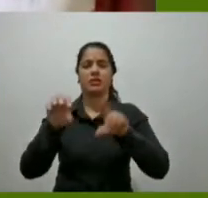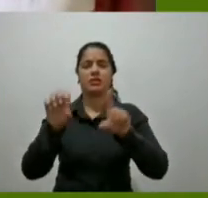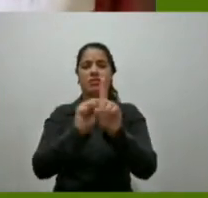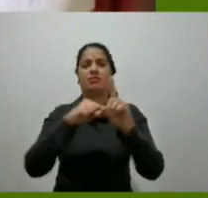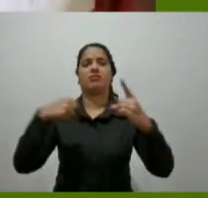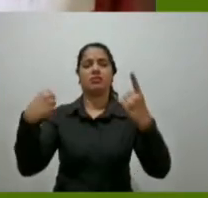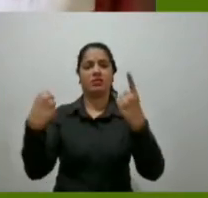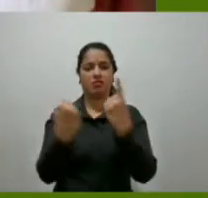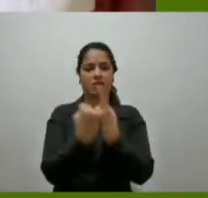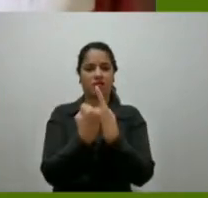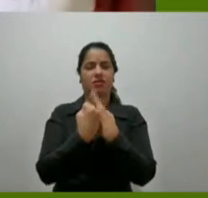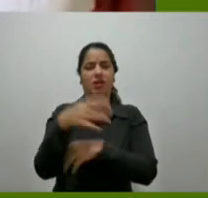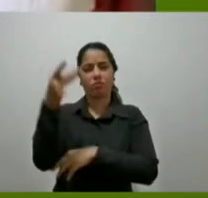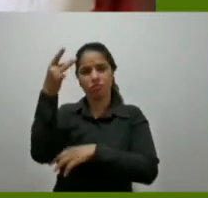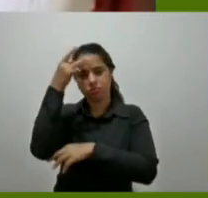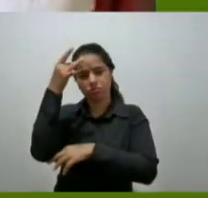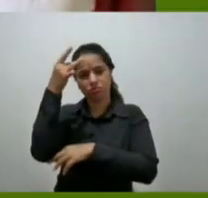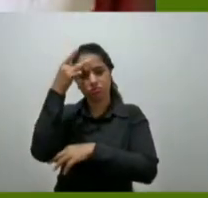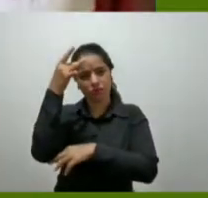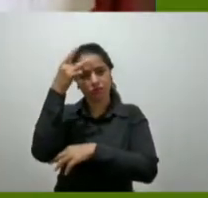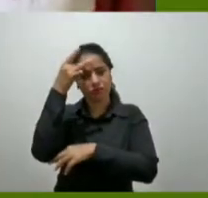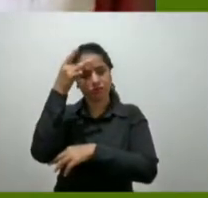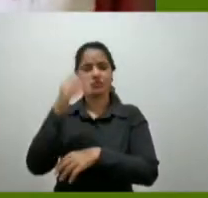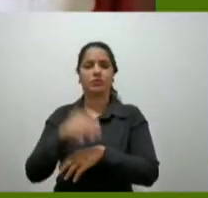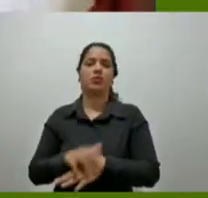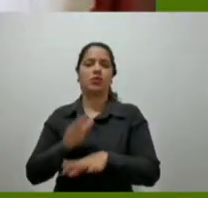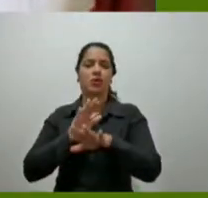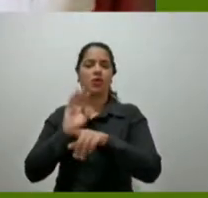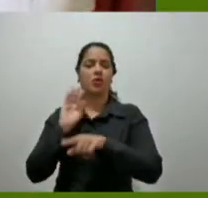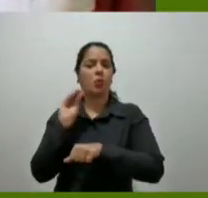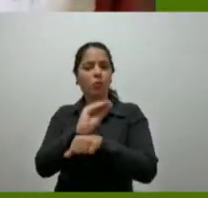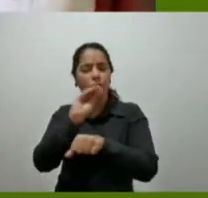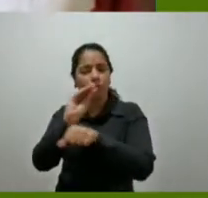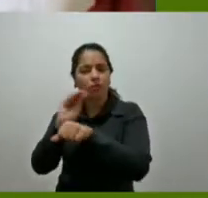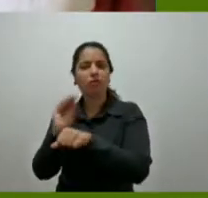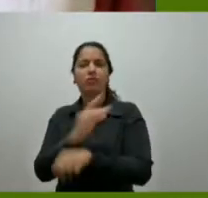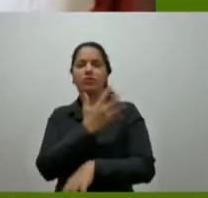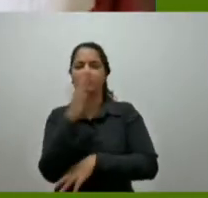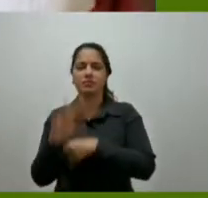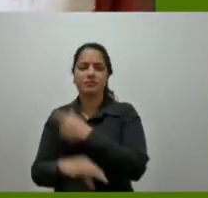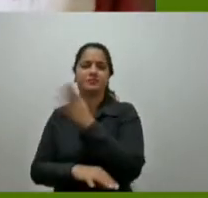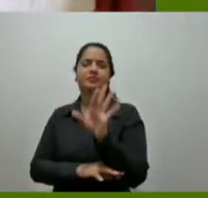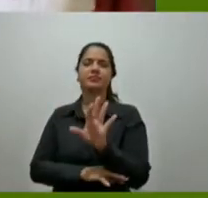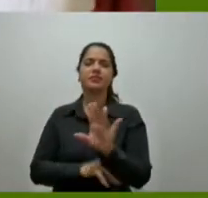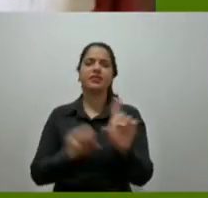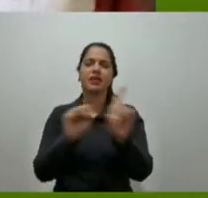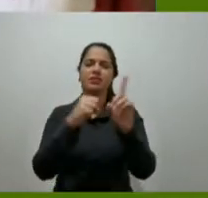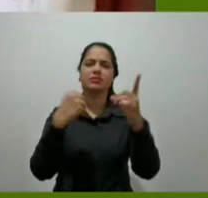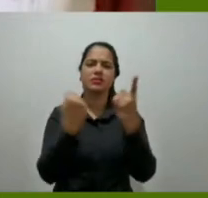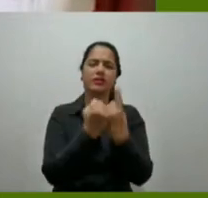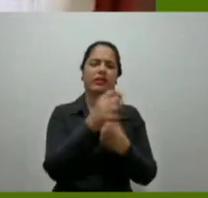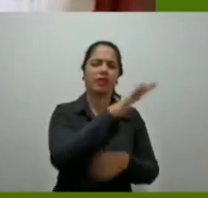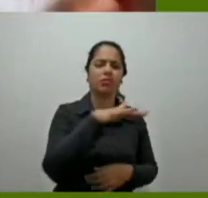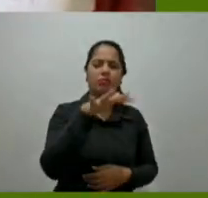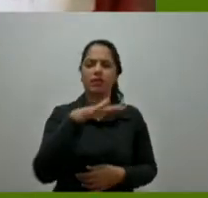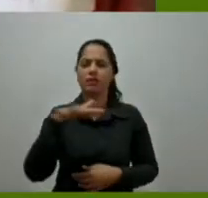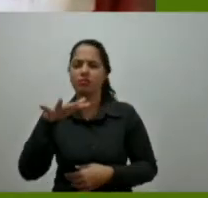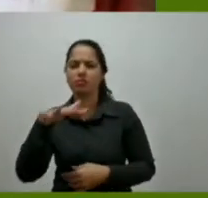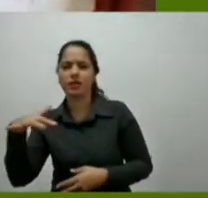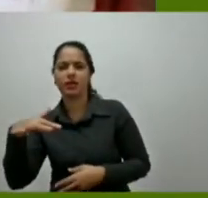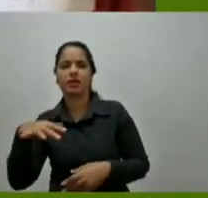parece difícil, né? Porque a sociedade são muitas pessoas, são muitas variáveis, são muitas vertentes, mas a partir de um momento que se